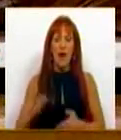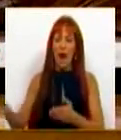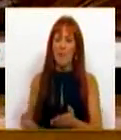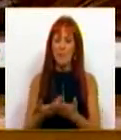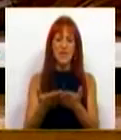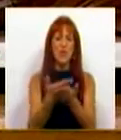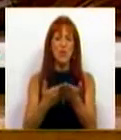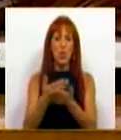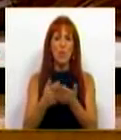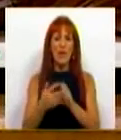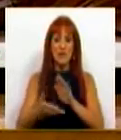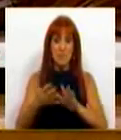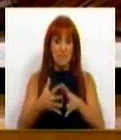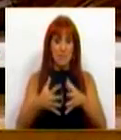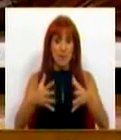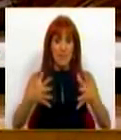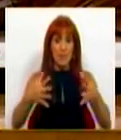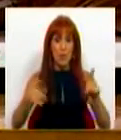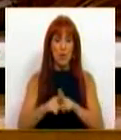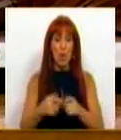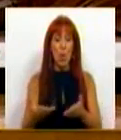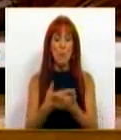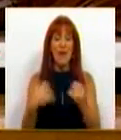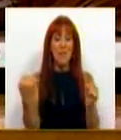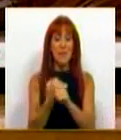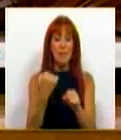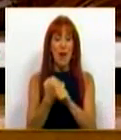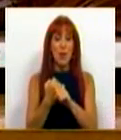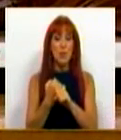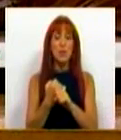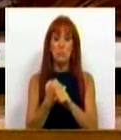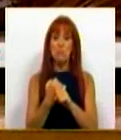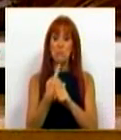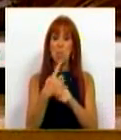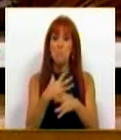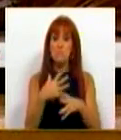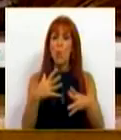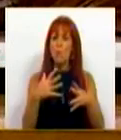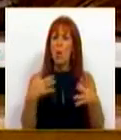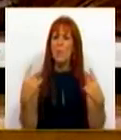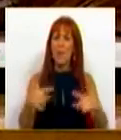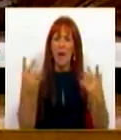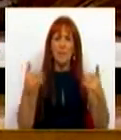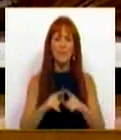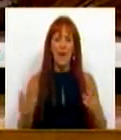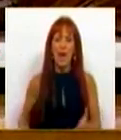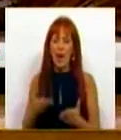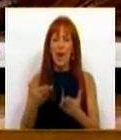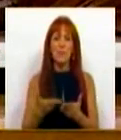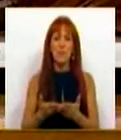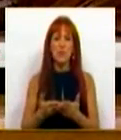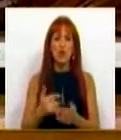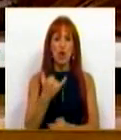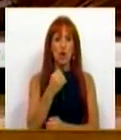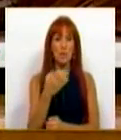Apresenta uma economia em aceleração, com um mercado de trabalho em franco crescimento. Apresenta,